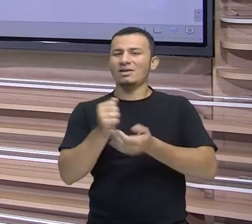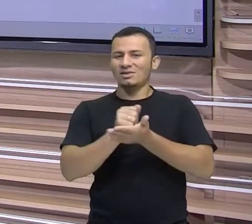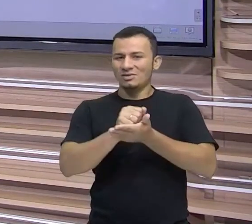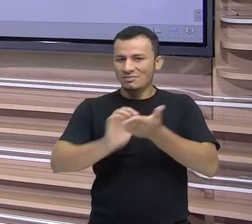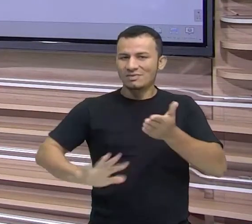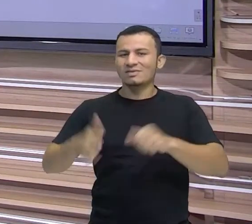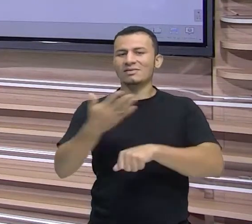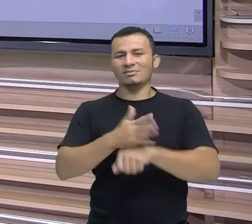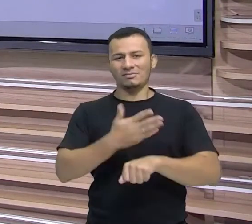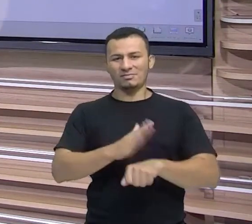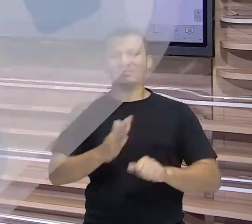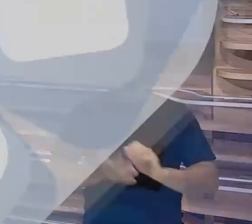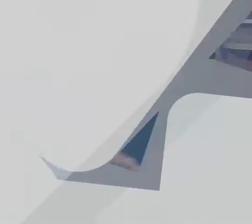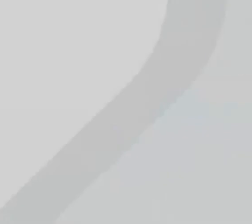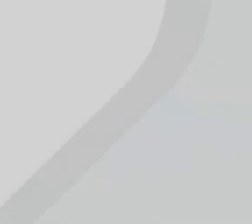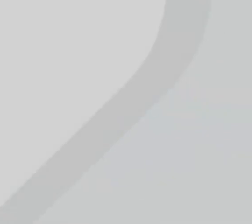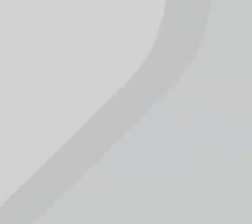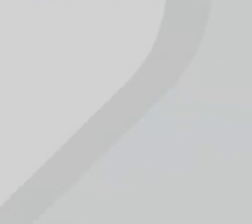exercitando.